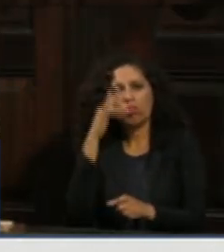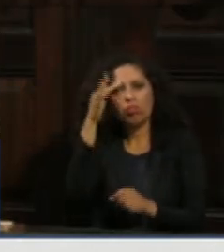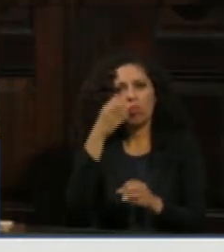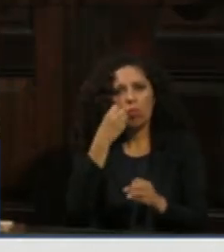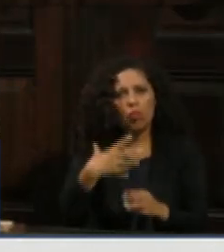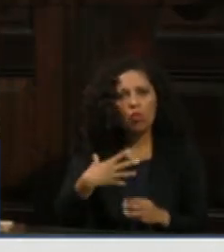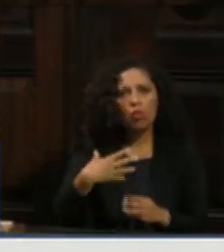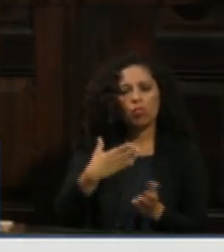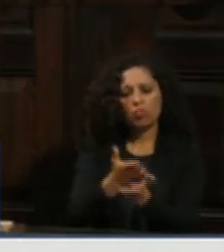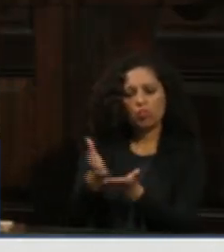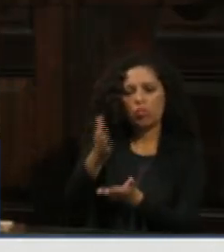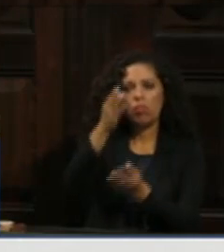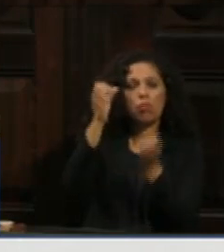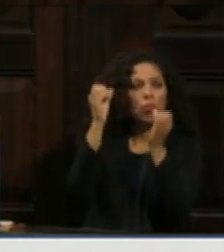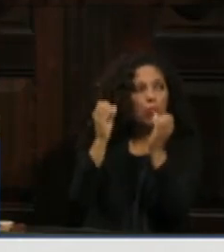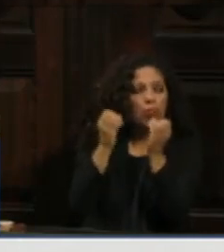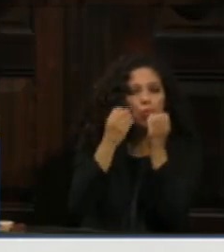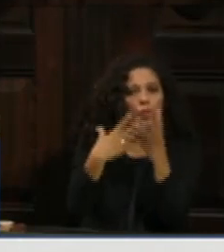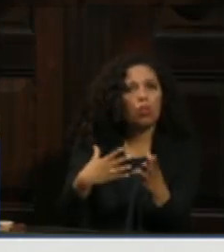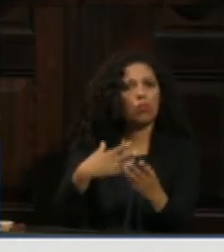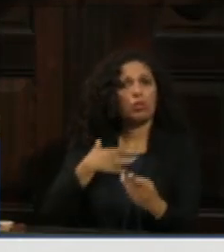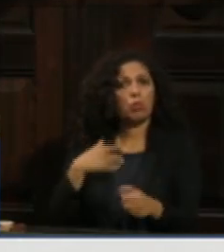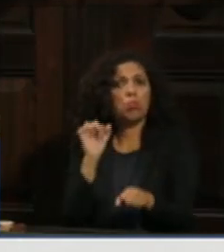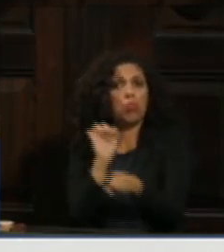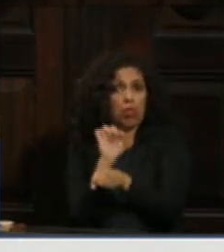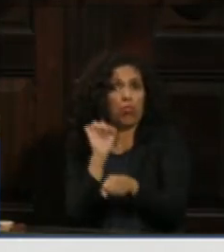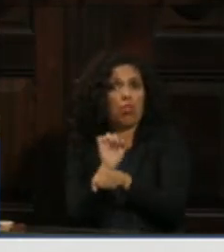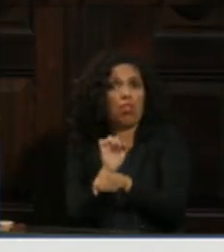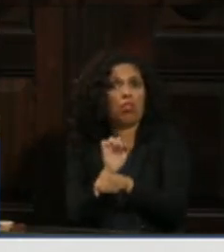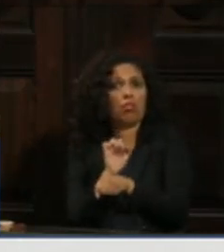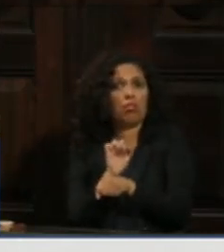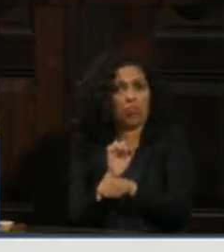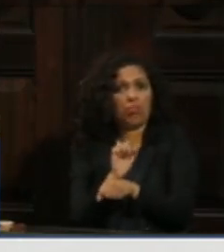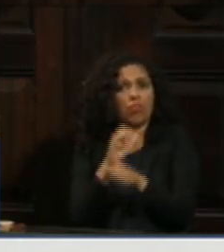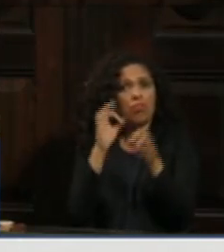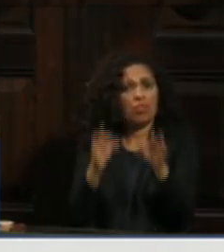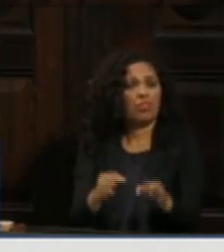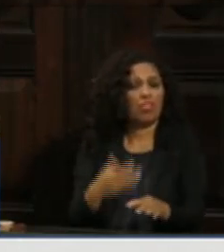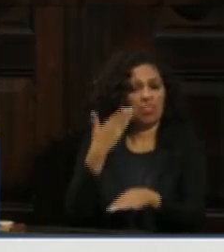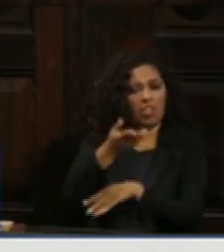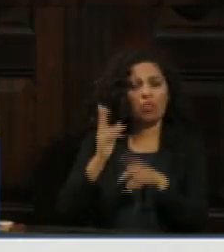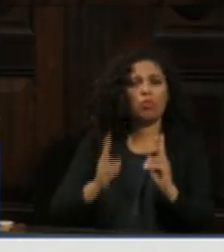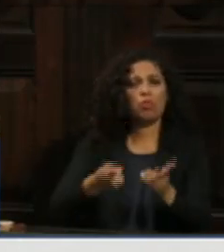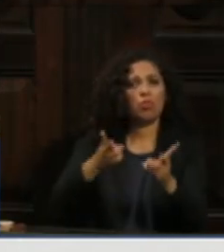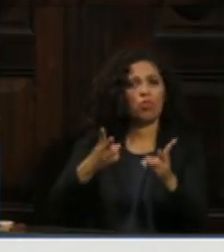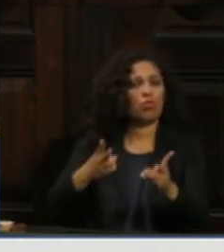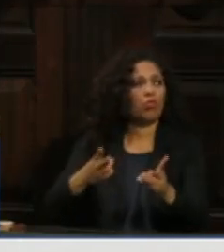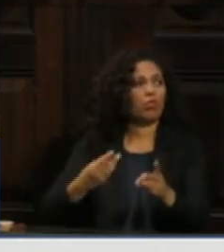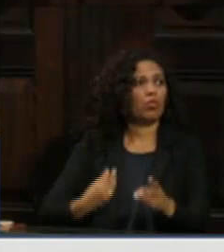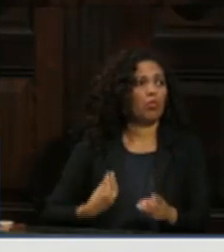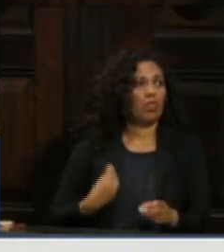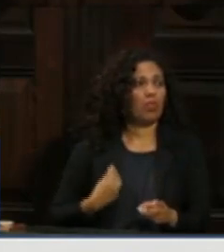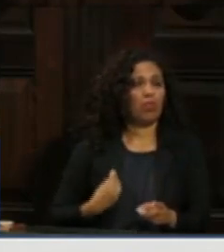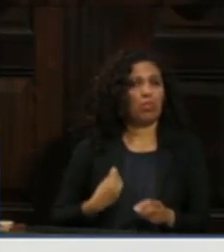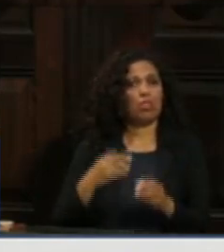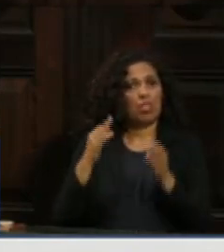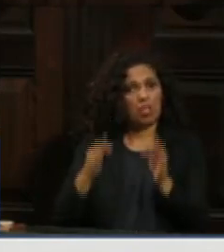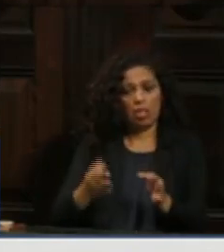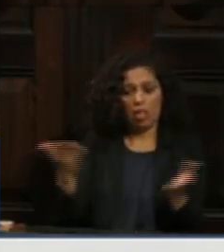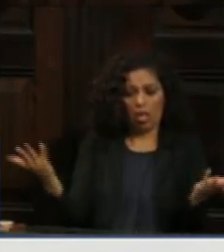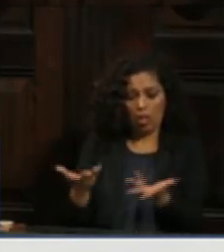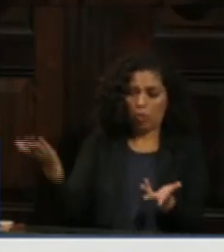né, da mudança do comportamento, do compromisso com a ética, efetivamente, com a coisa pública. Torço para que todos